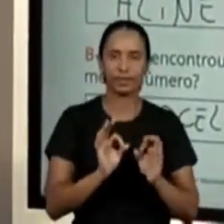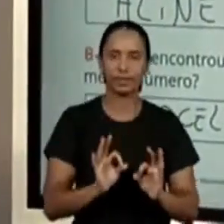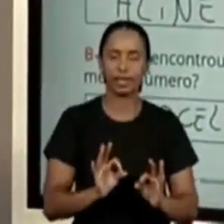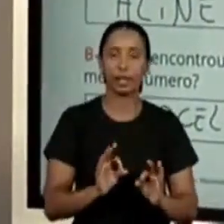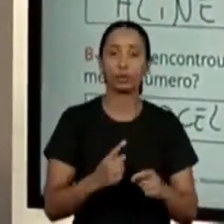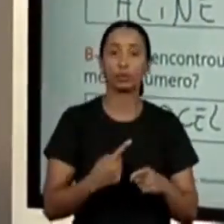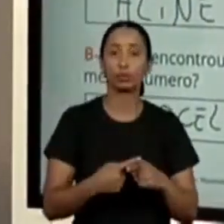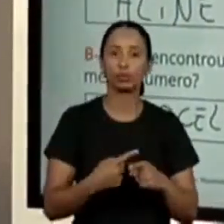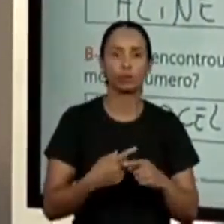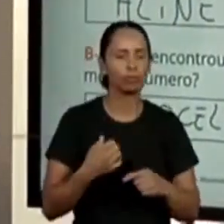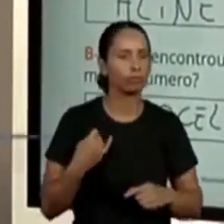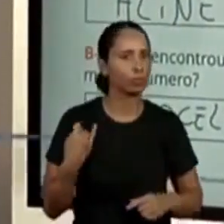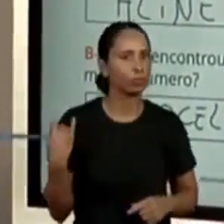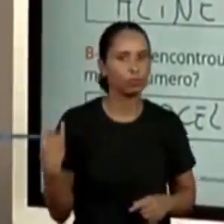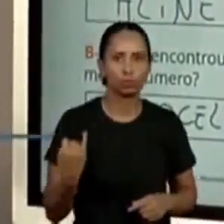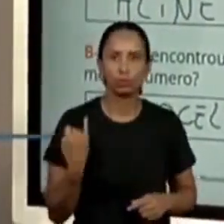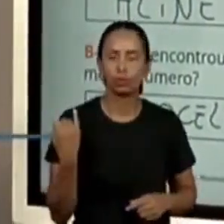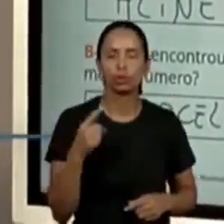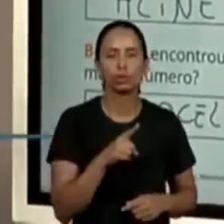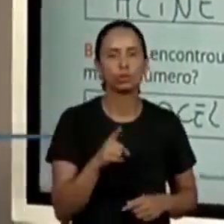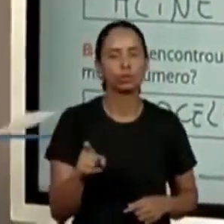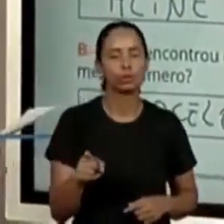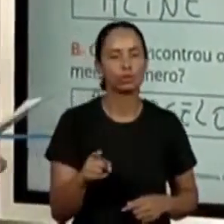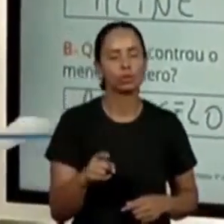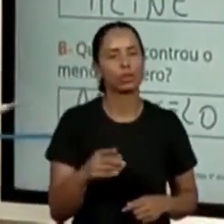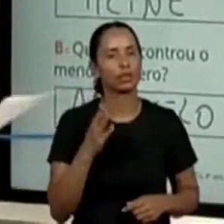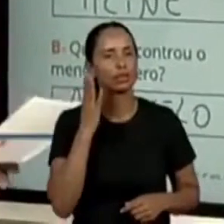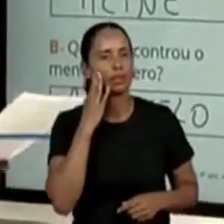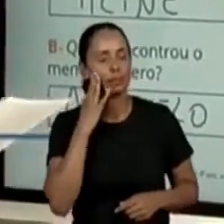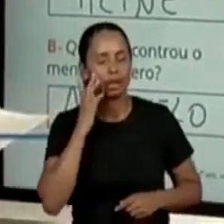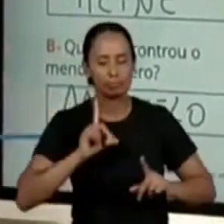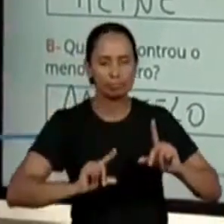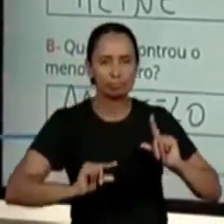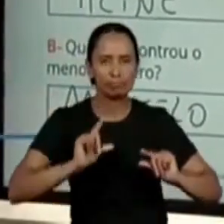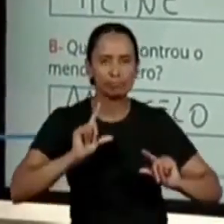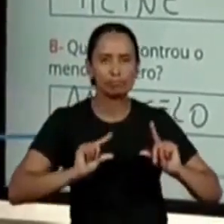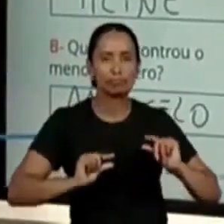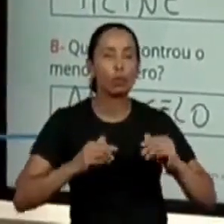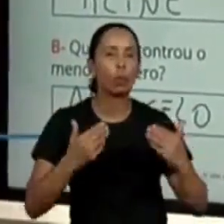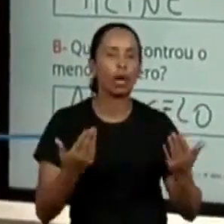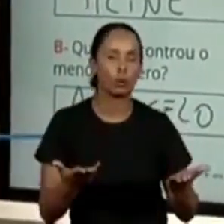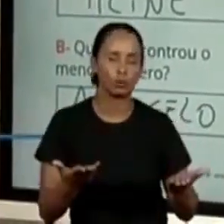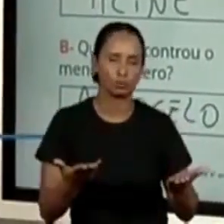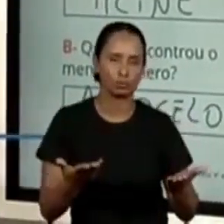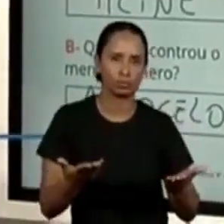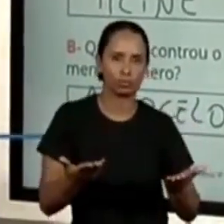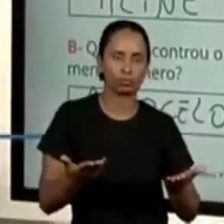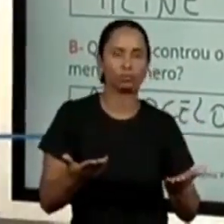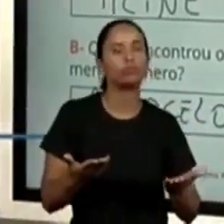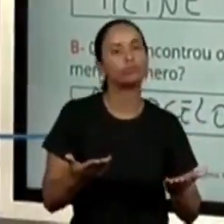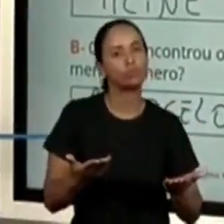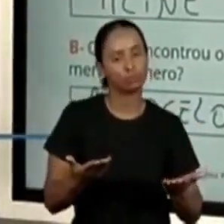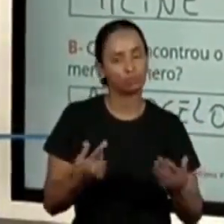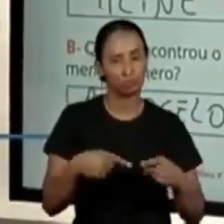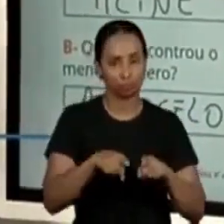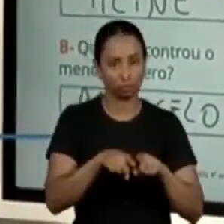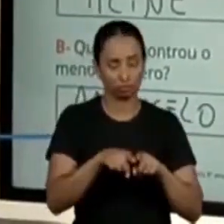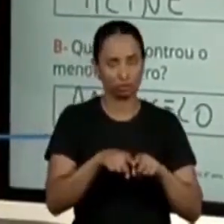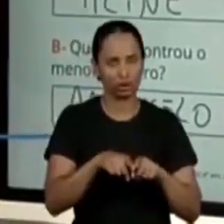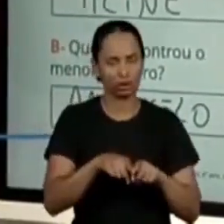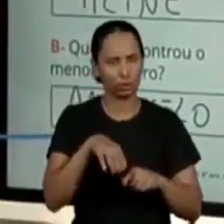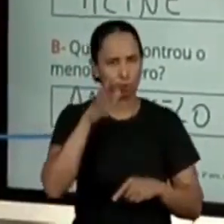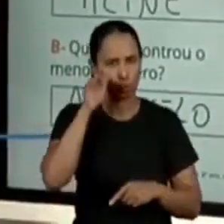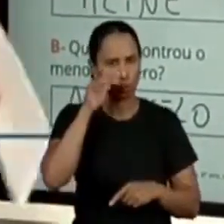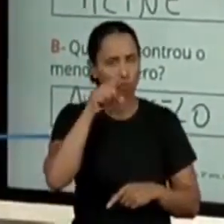que é sempre importante aí para você ver quem é o maior, quem é o menor, né? Curiosamente, para você escrever o